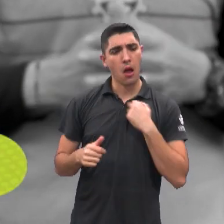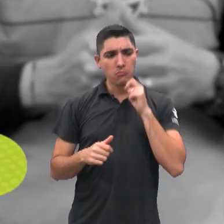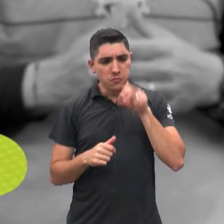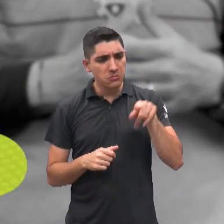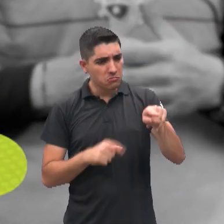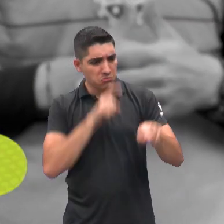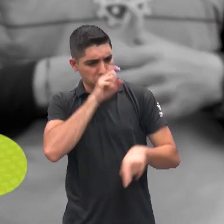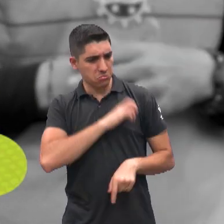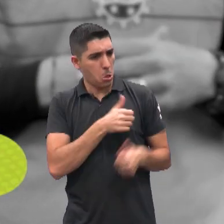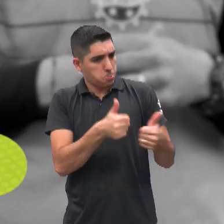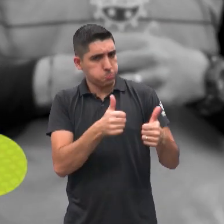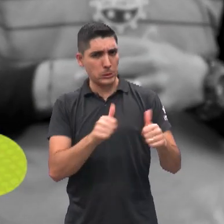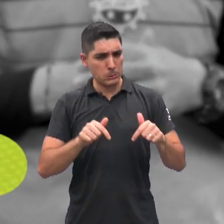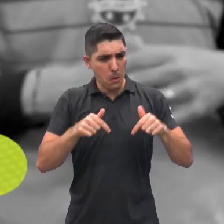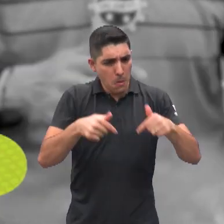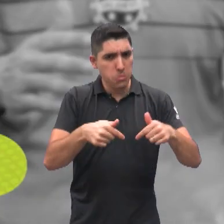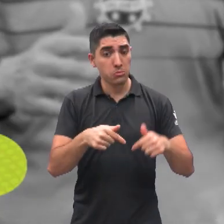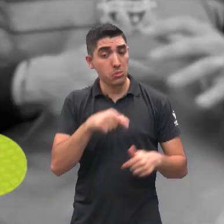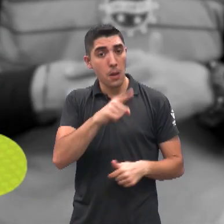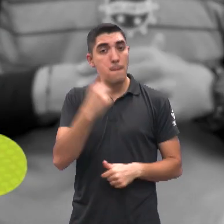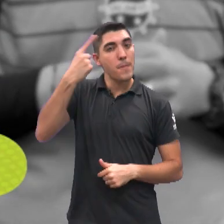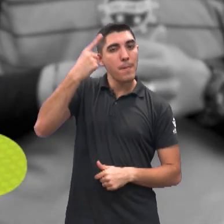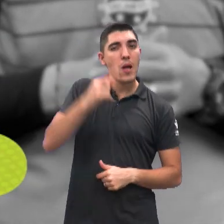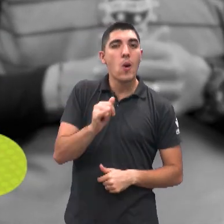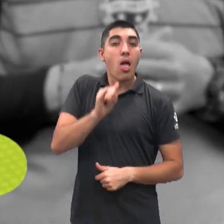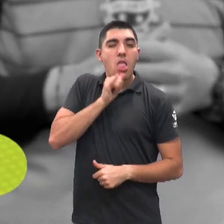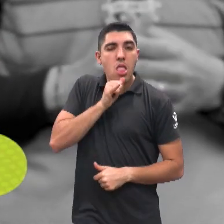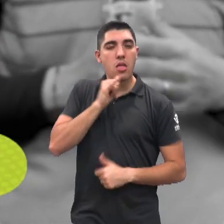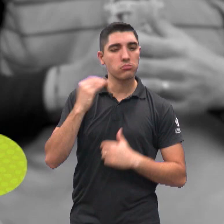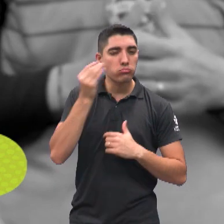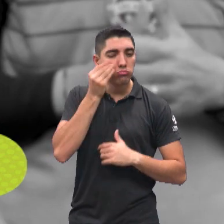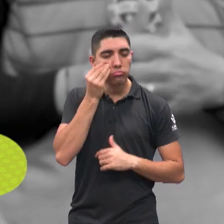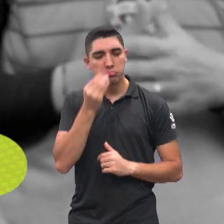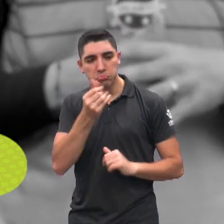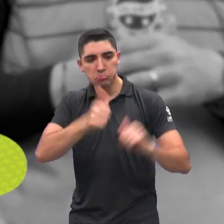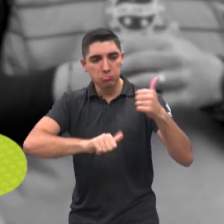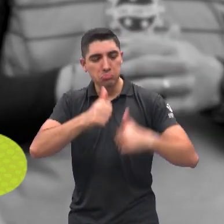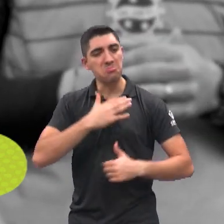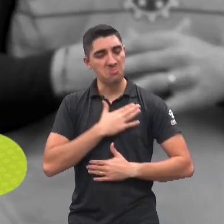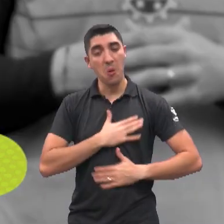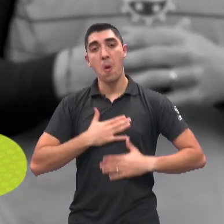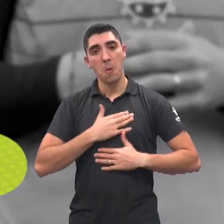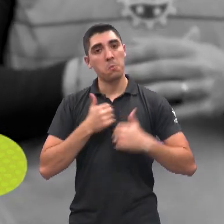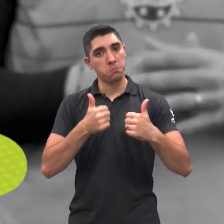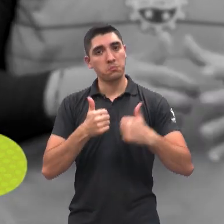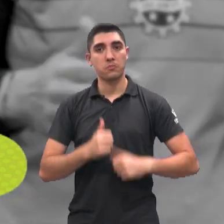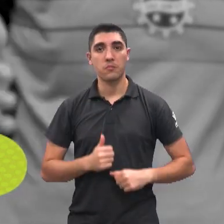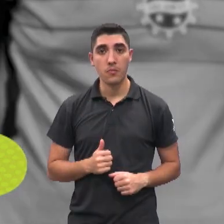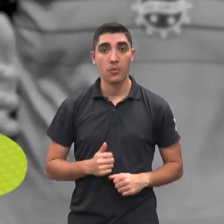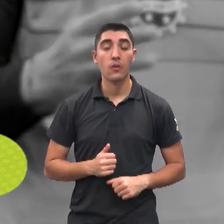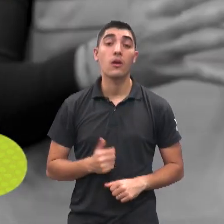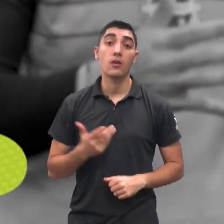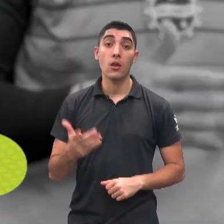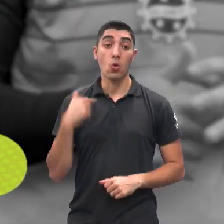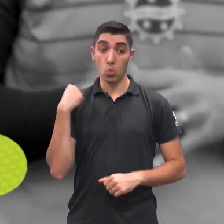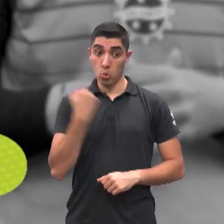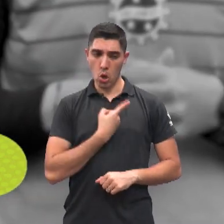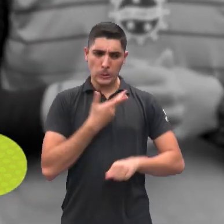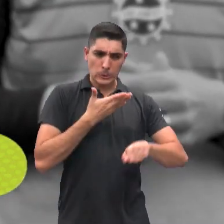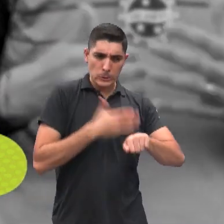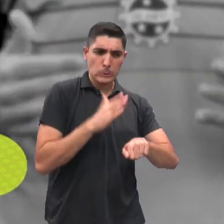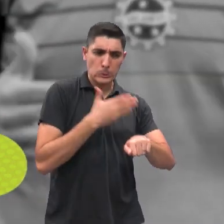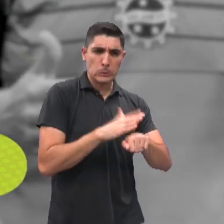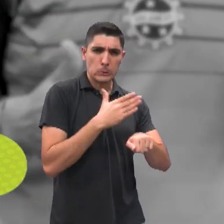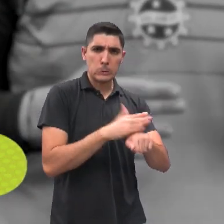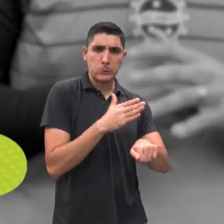Para o primeiro teste aí foi muito bom, assim, independente do que aconteceu em relação ao placar, a gente realmente gostou demais aí do jogo. Eu acho que aquilo que a gente treinou, assim, a gente tá conseguindo, os atletas